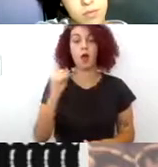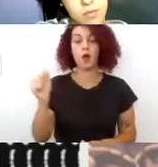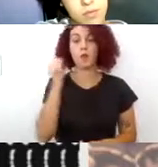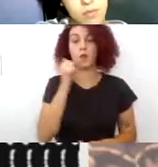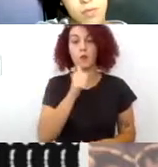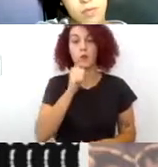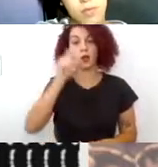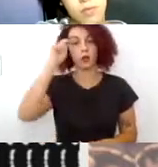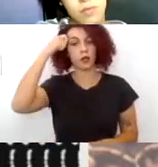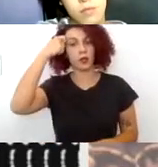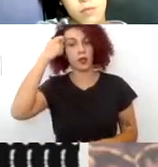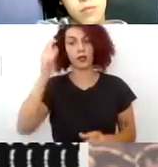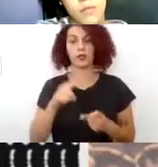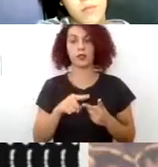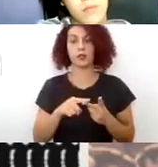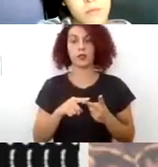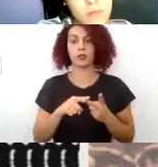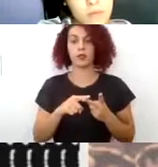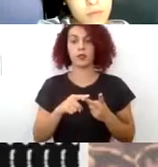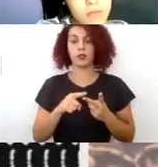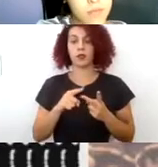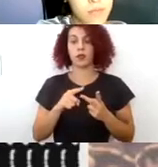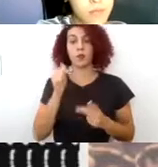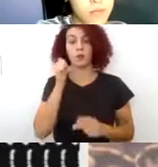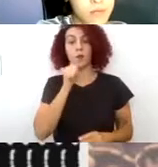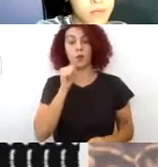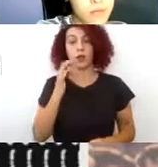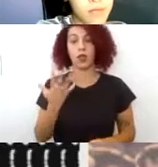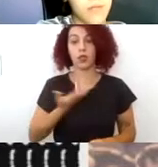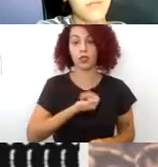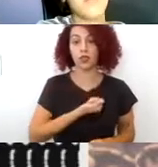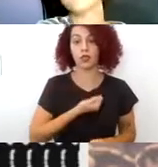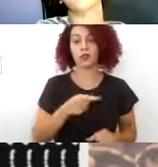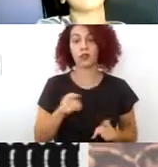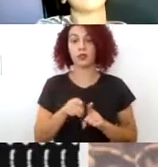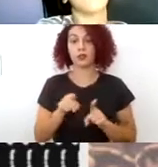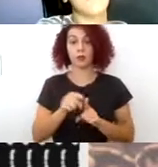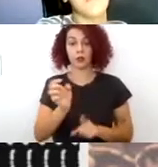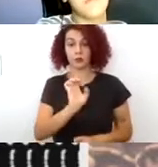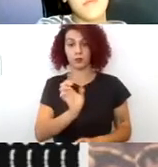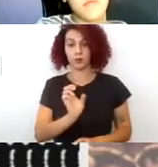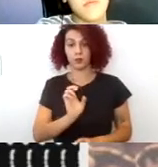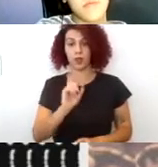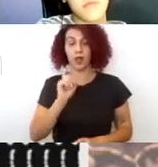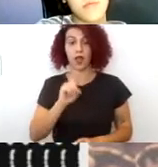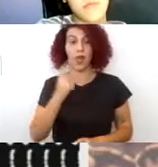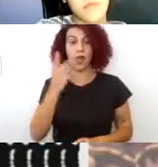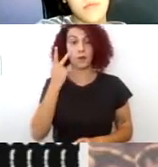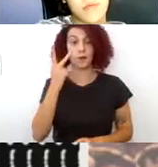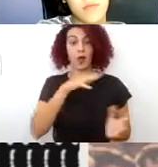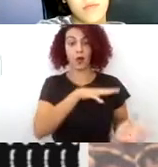de transfeminicidio de homofobia é gritante para o mundo